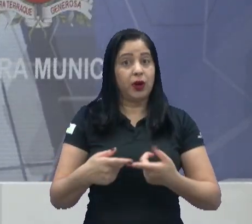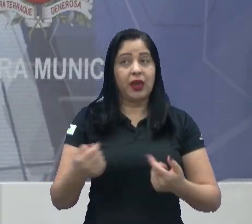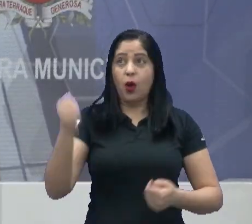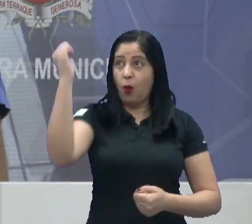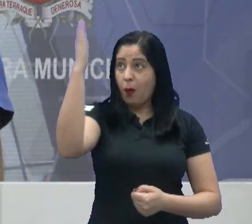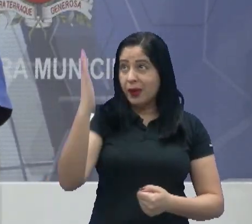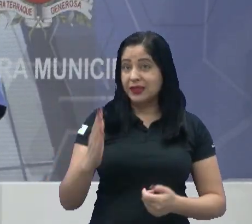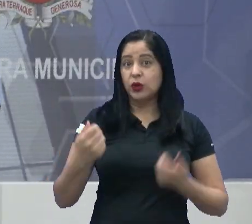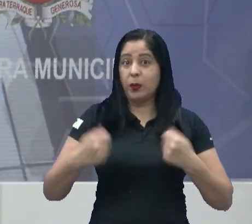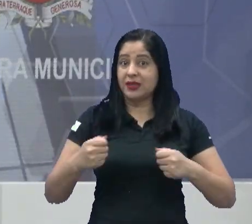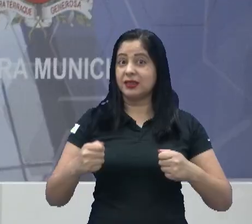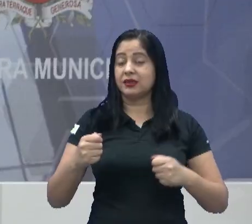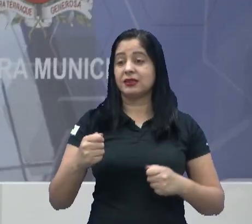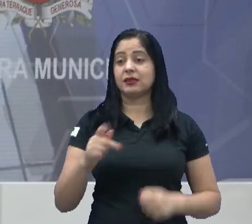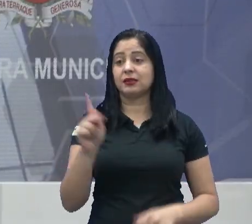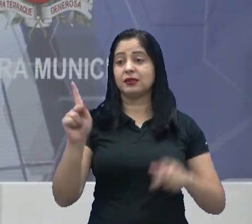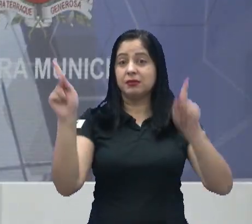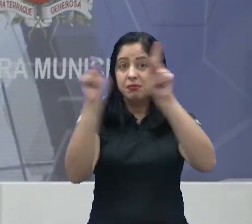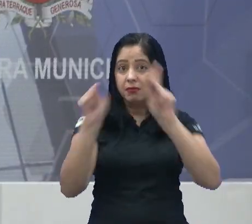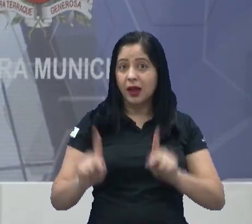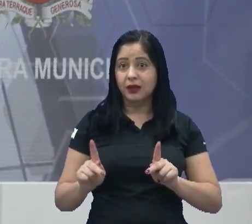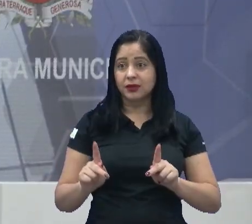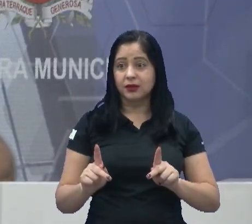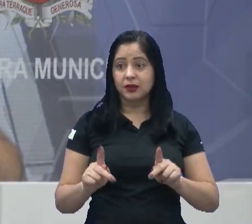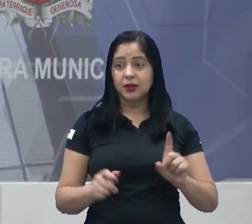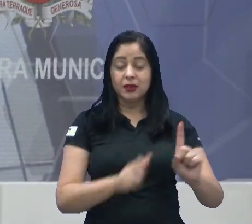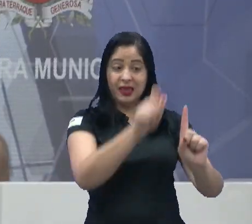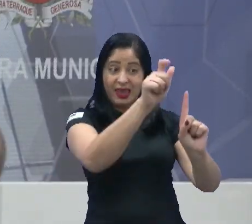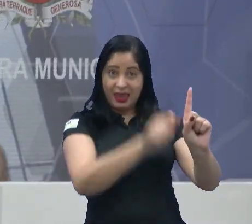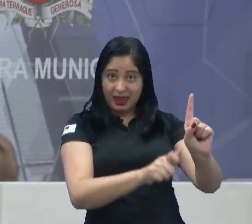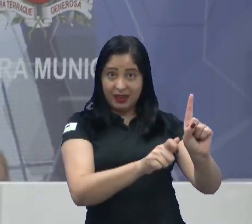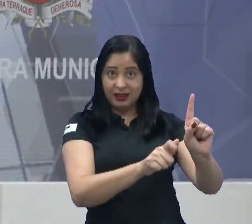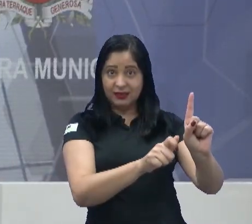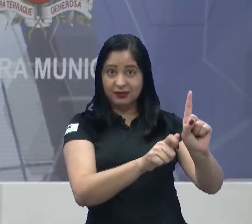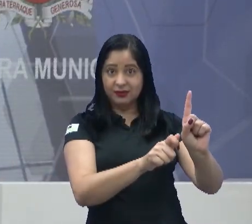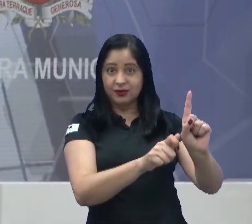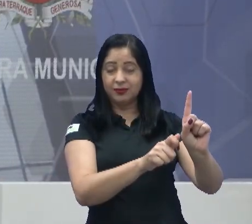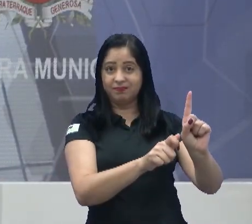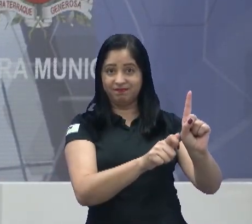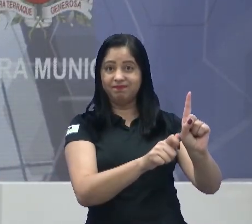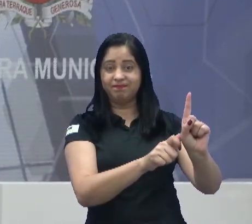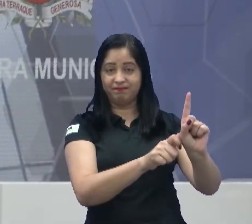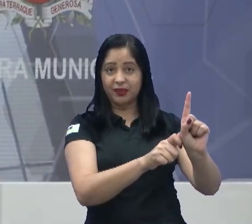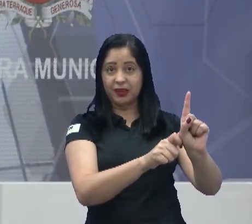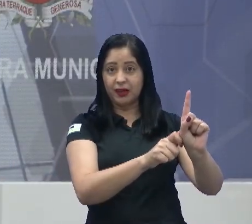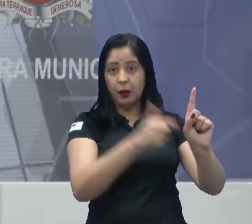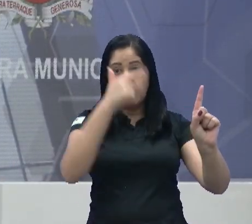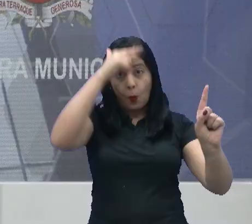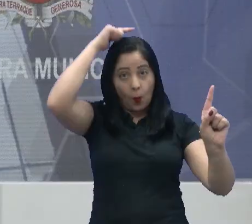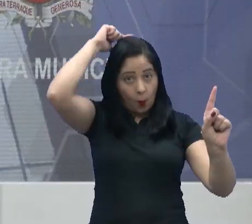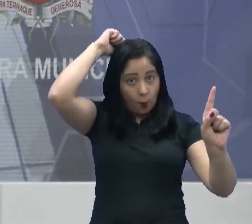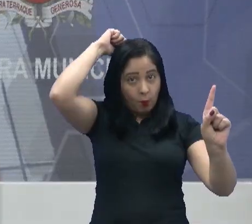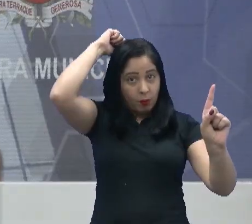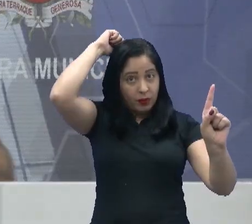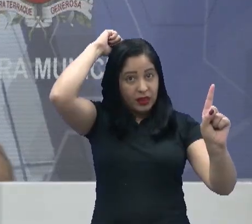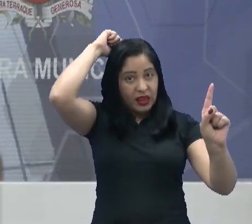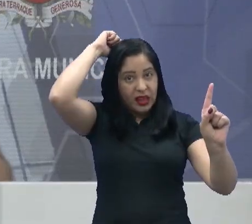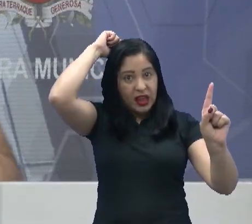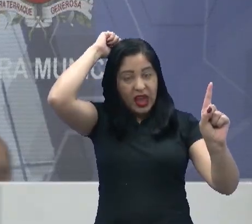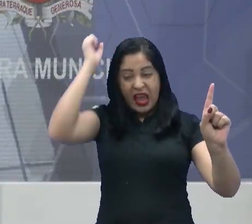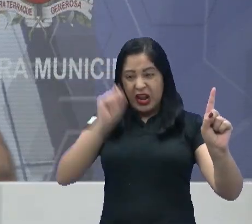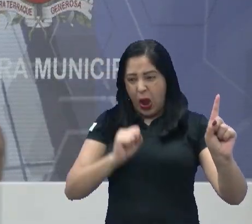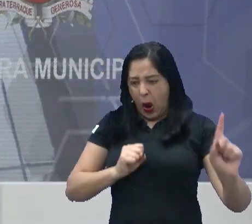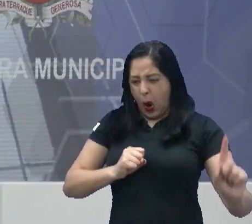ministro Alexandre, infelizmente, está num ódio pessoal com o Bolsonaro. Ele está numa